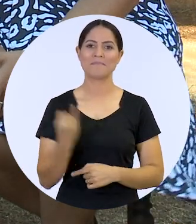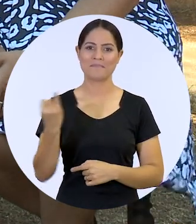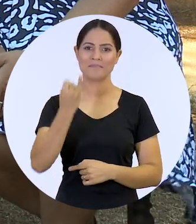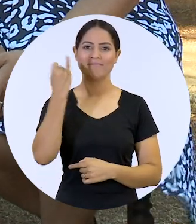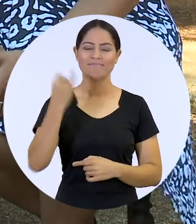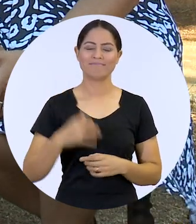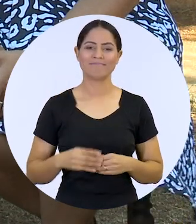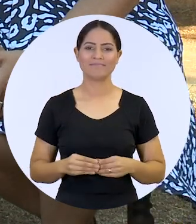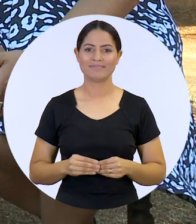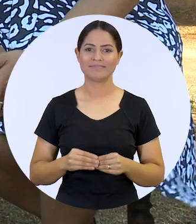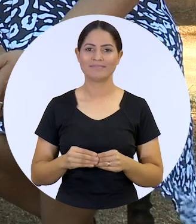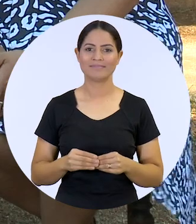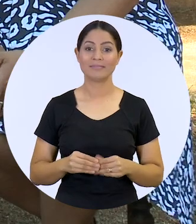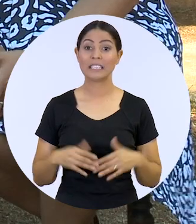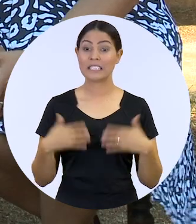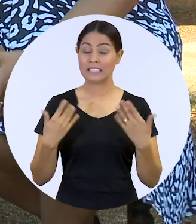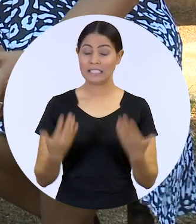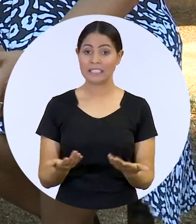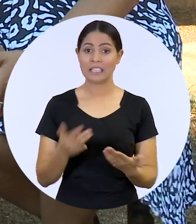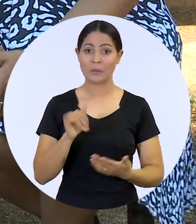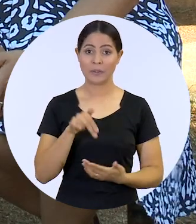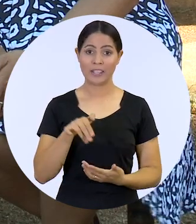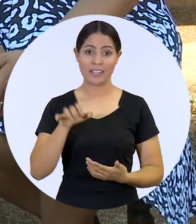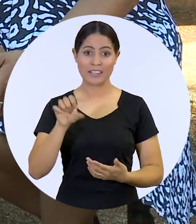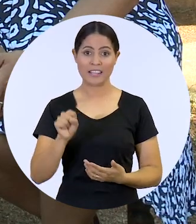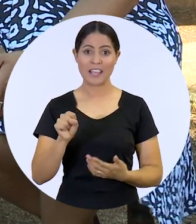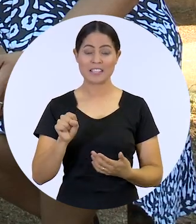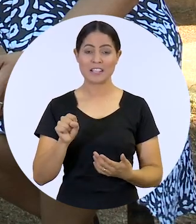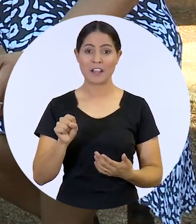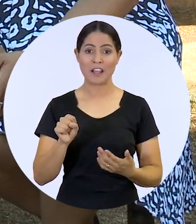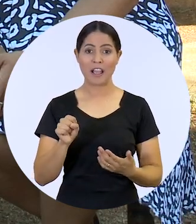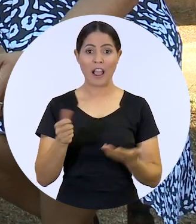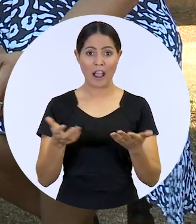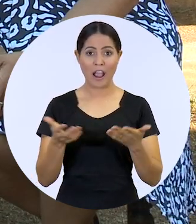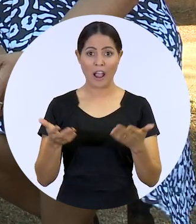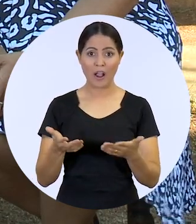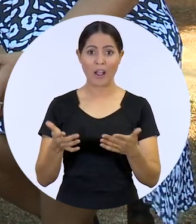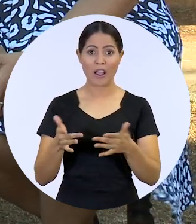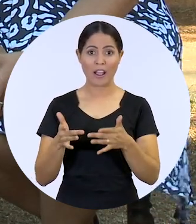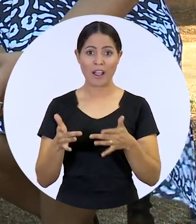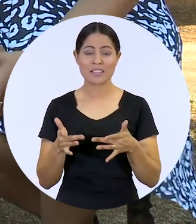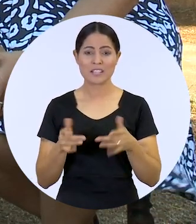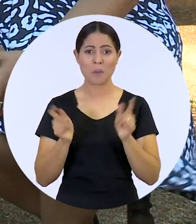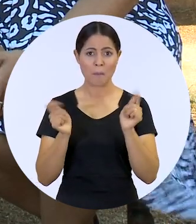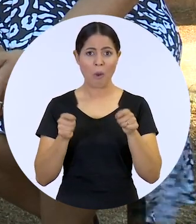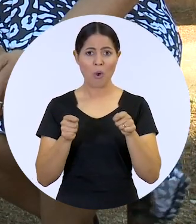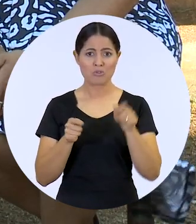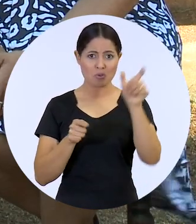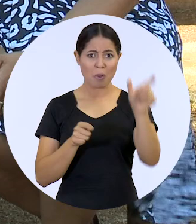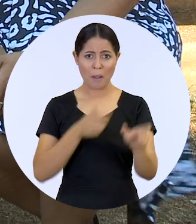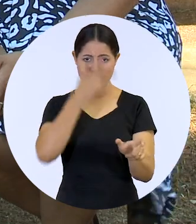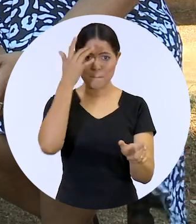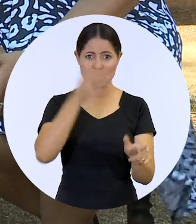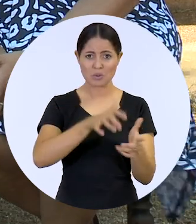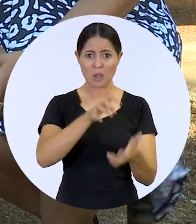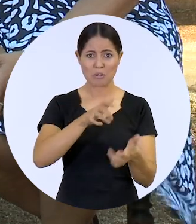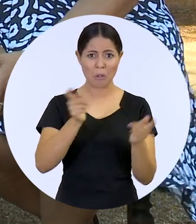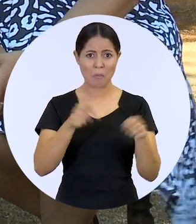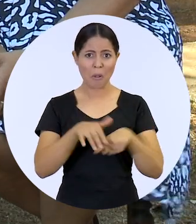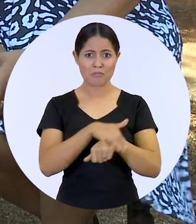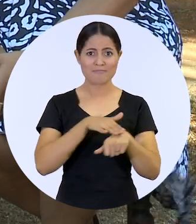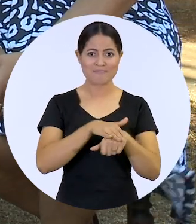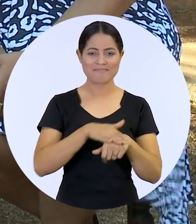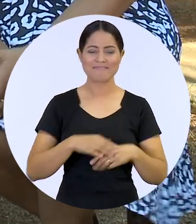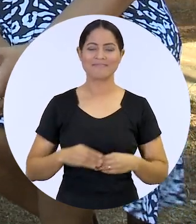essencial. Inês, eu gostaria então de pedir a liberdade para a gente conversar, eu e o doutor Mauro, com alguns idosos, ver se eles têm alguma dúvida sobre